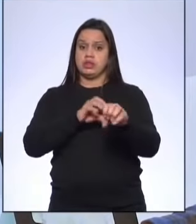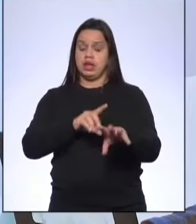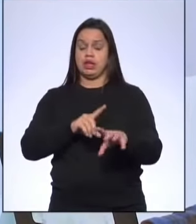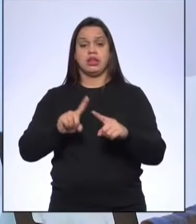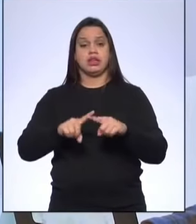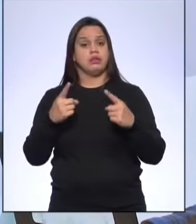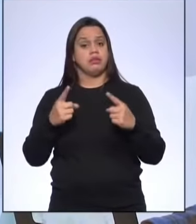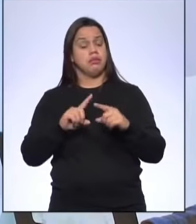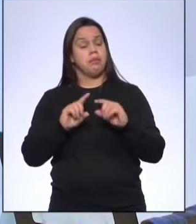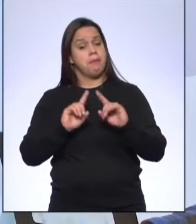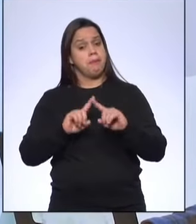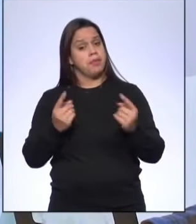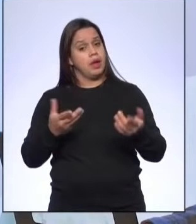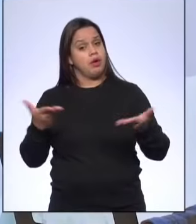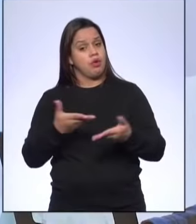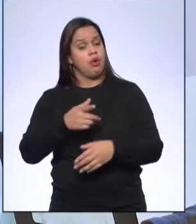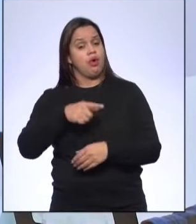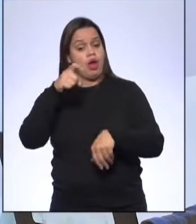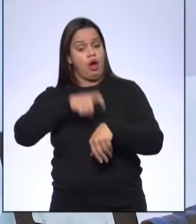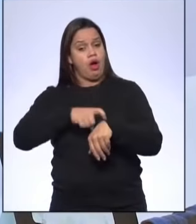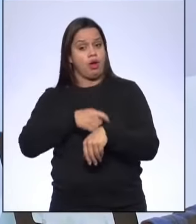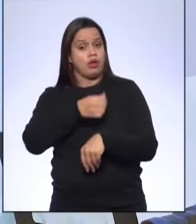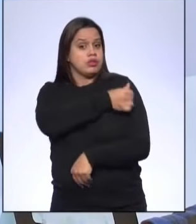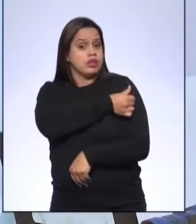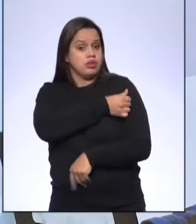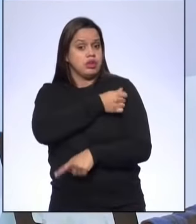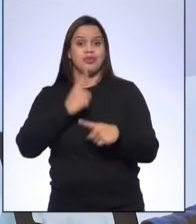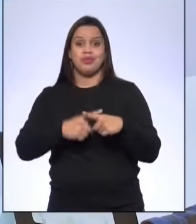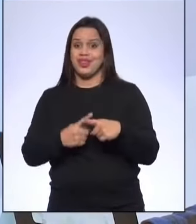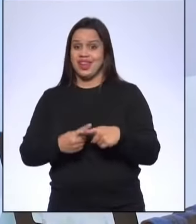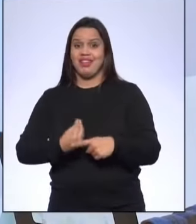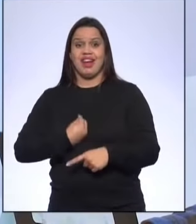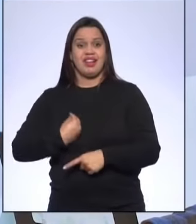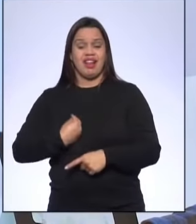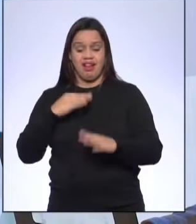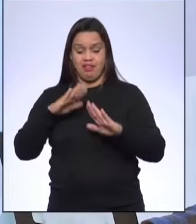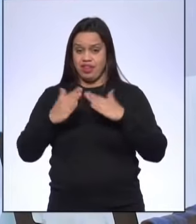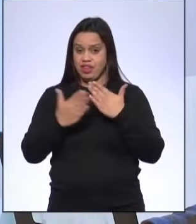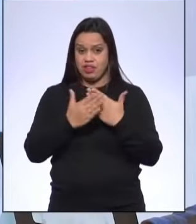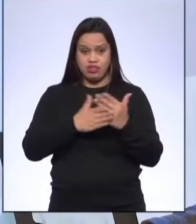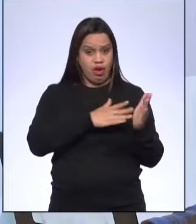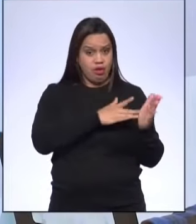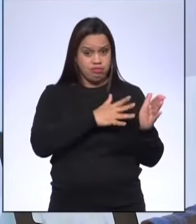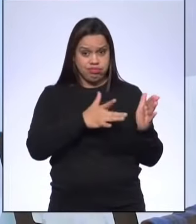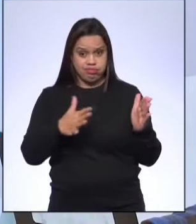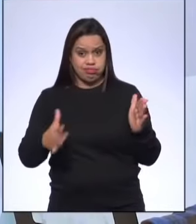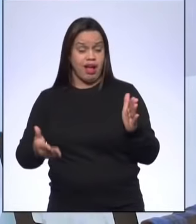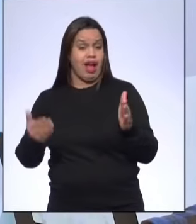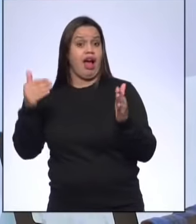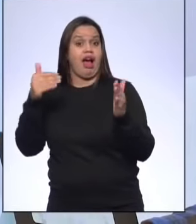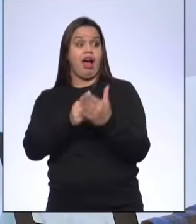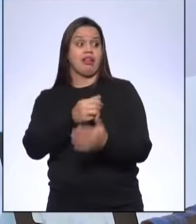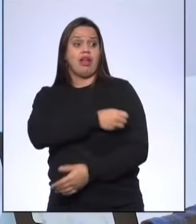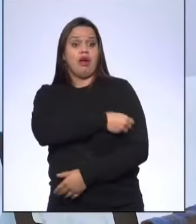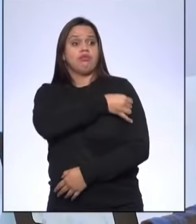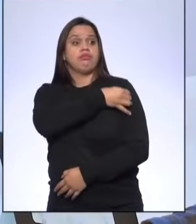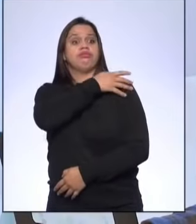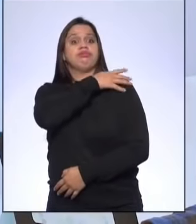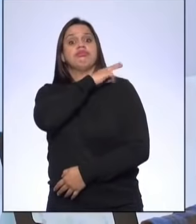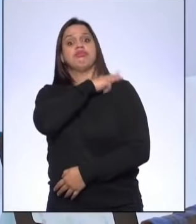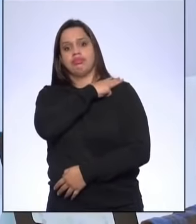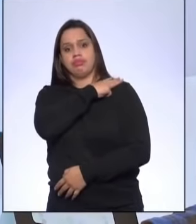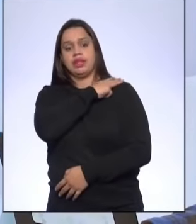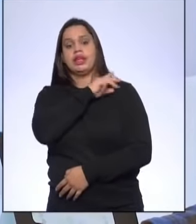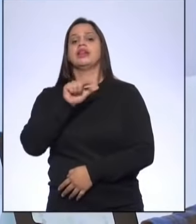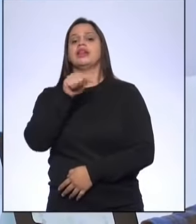do sexto ano e você memorizar esse verbo porque ele vai estar na vida escolar de vocês até o 3º ano do ensino médio e depois